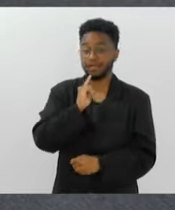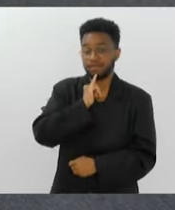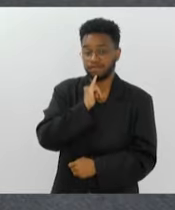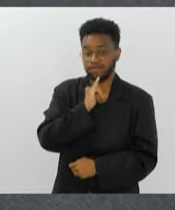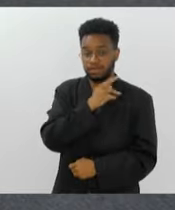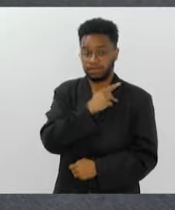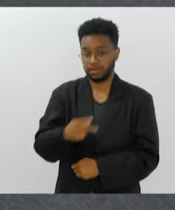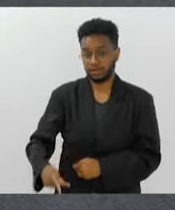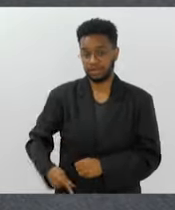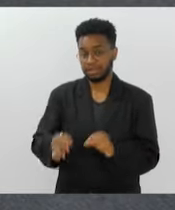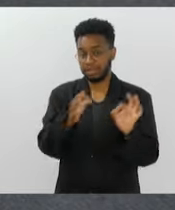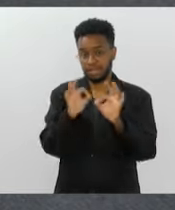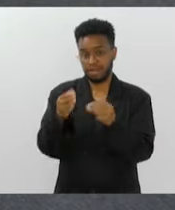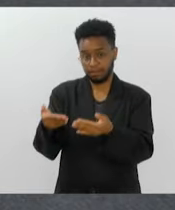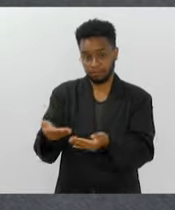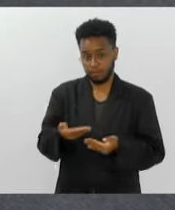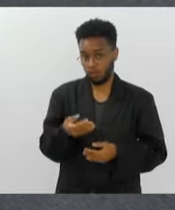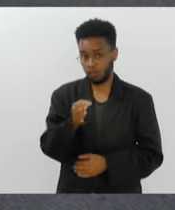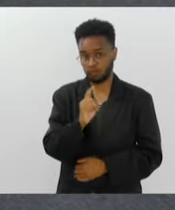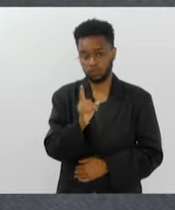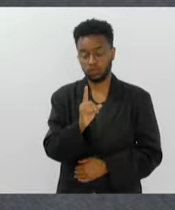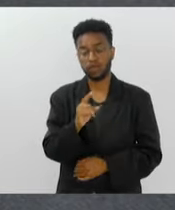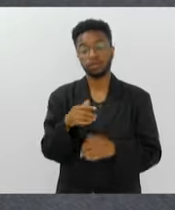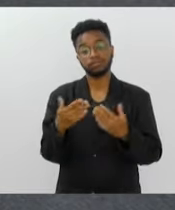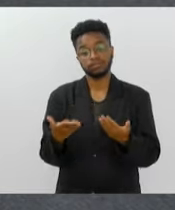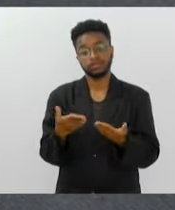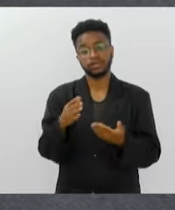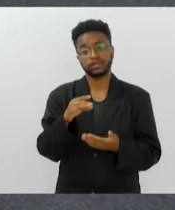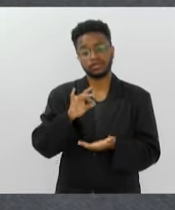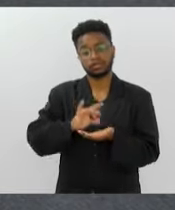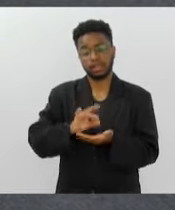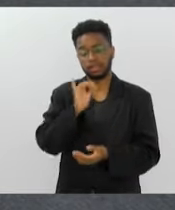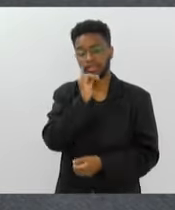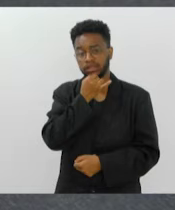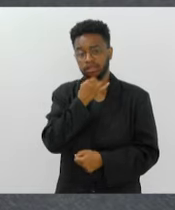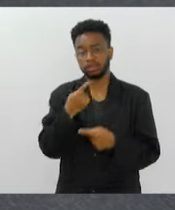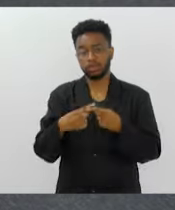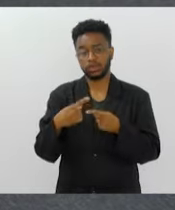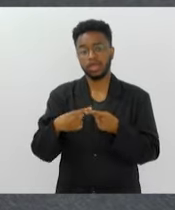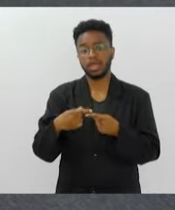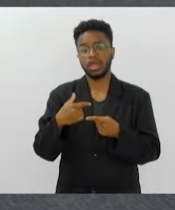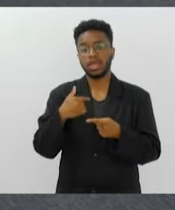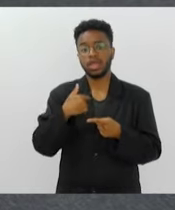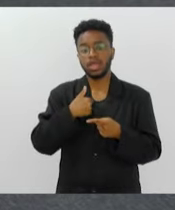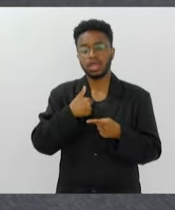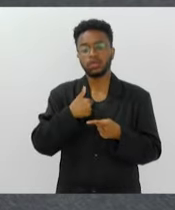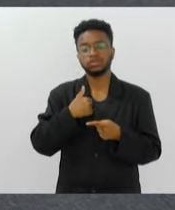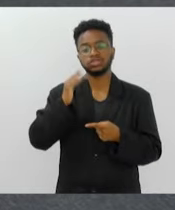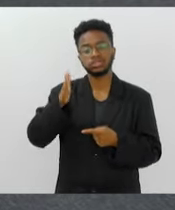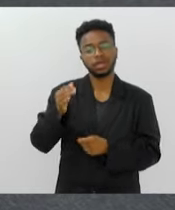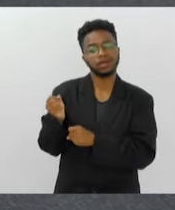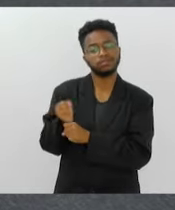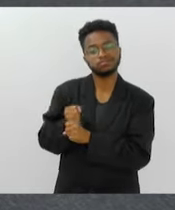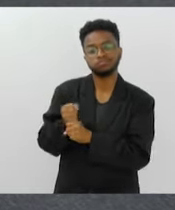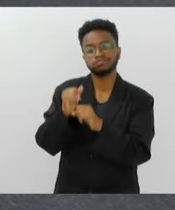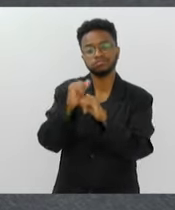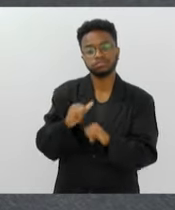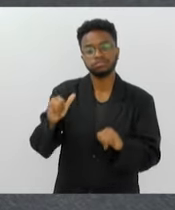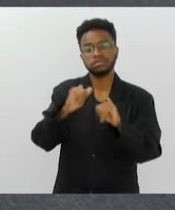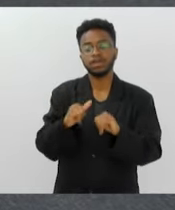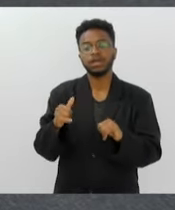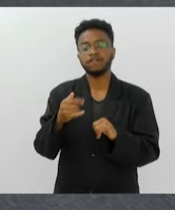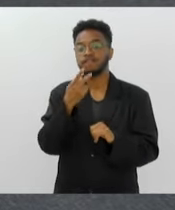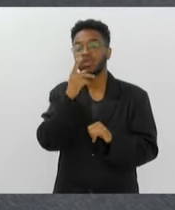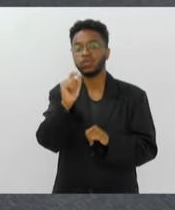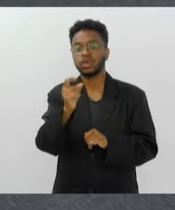não fui convidado e é muito triste eu que levanta essa bandeira há muito tempo aqui falando que nós vamos perder o Rio